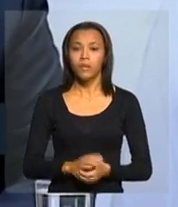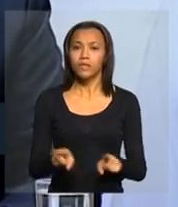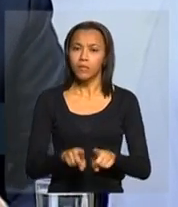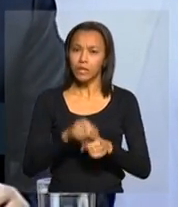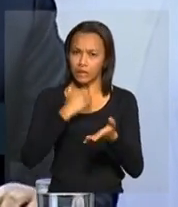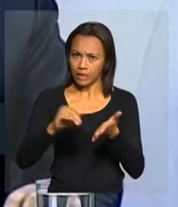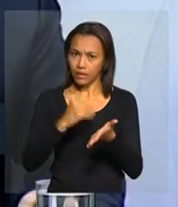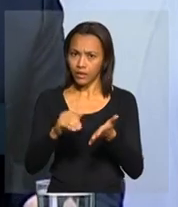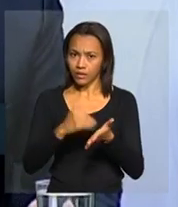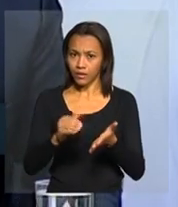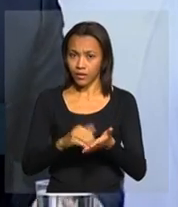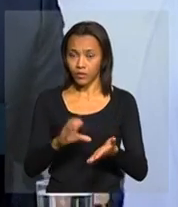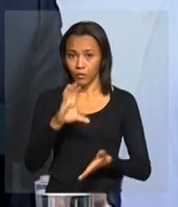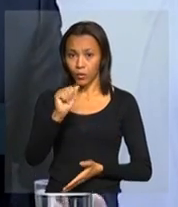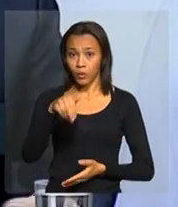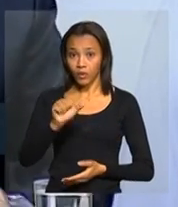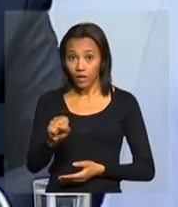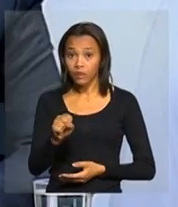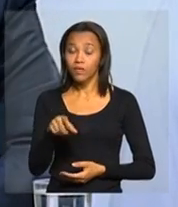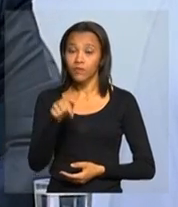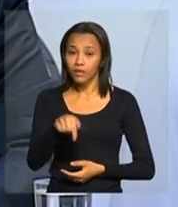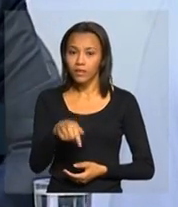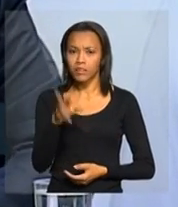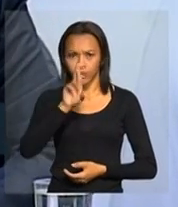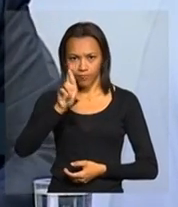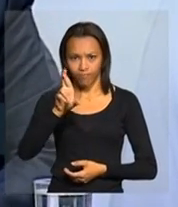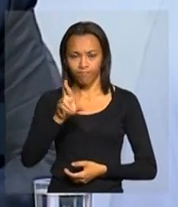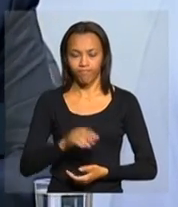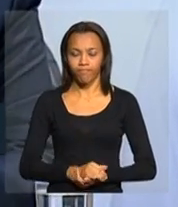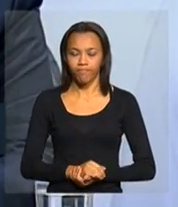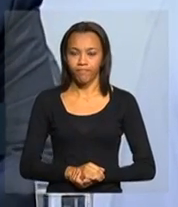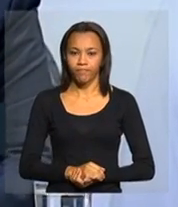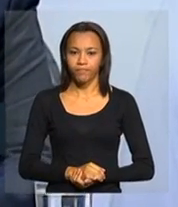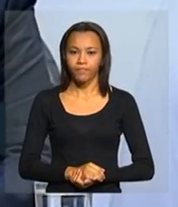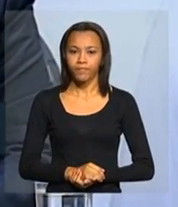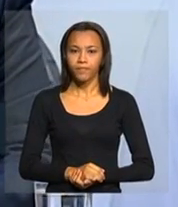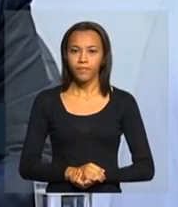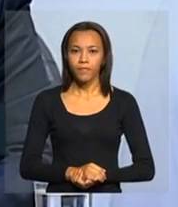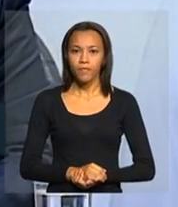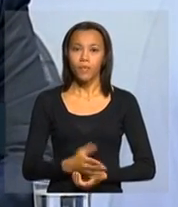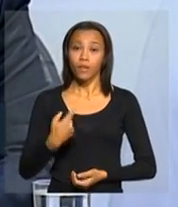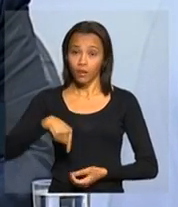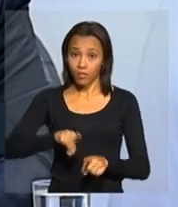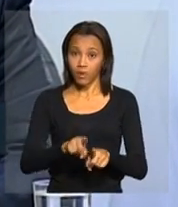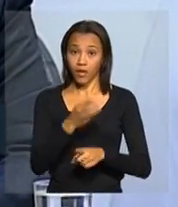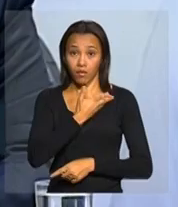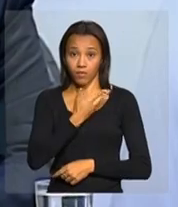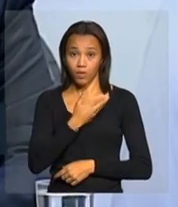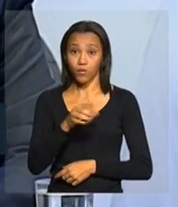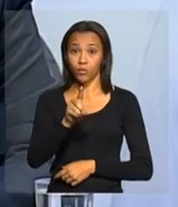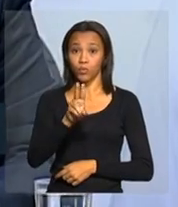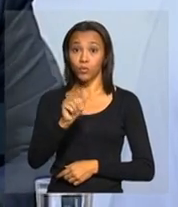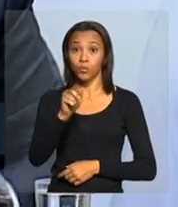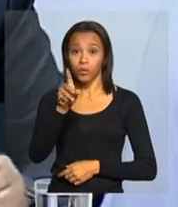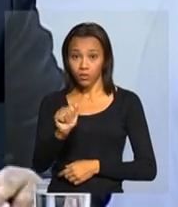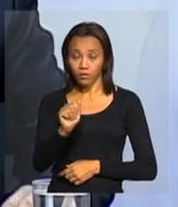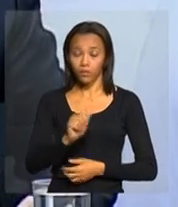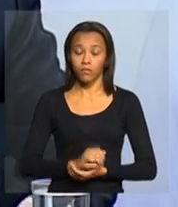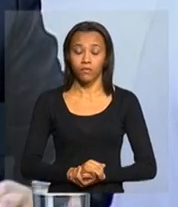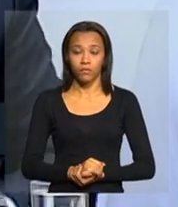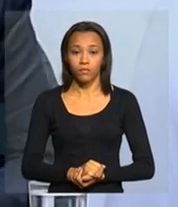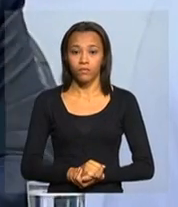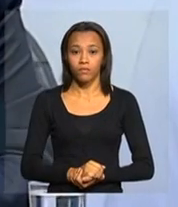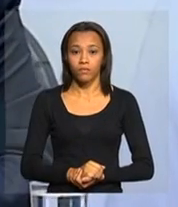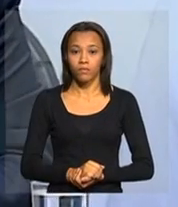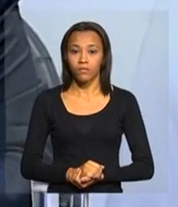secretário executivo do CONAS, José Enio, aqui presente. Nosso amigo Duda Ribeiro.